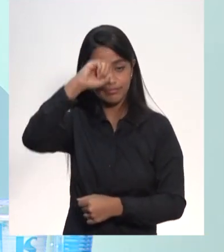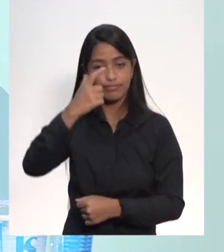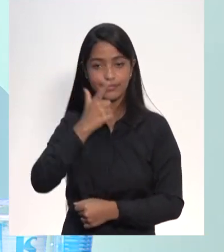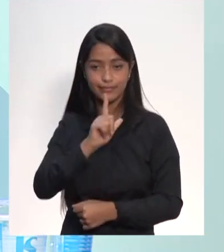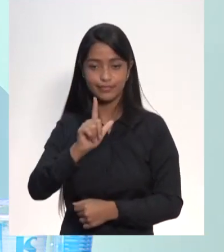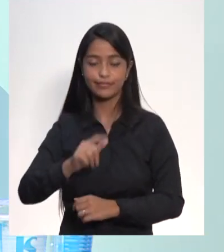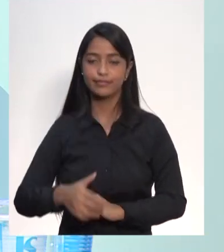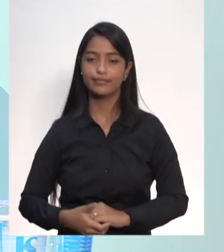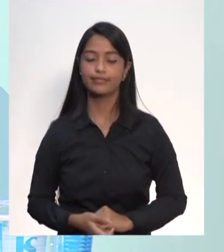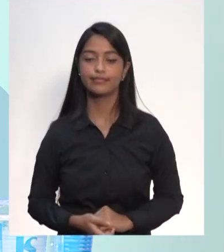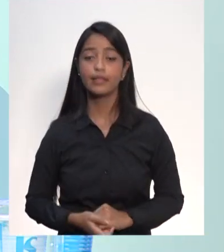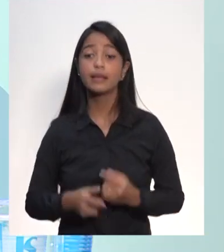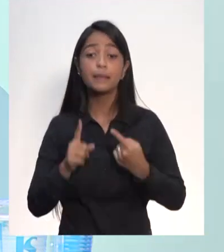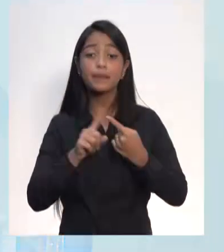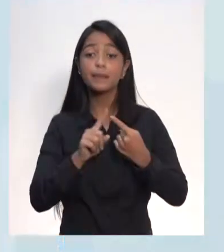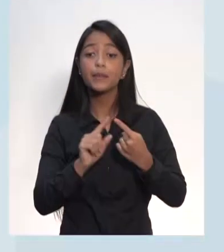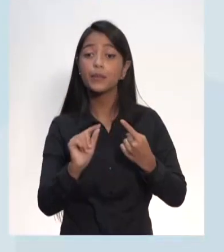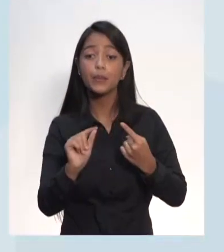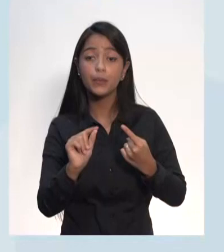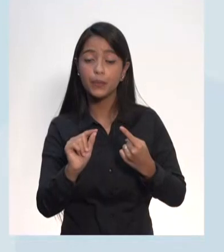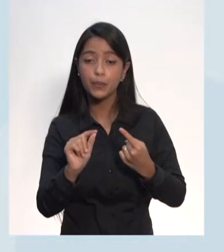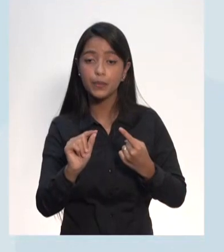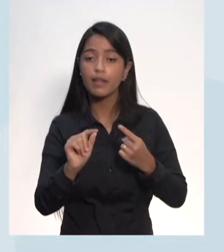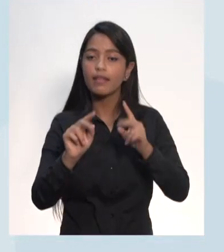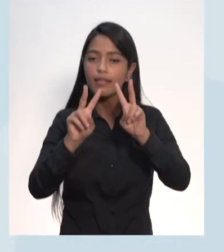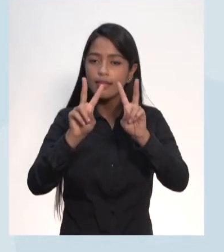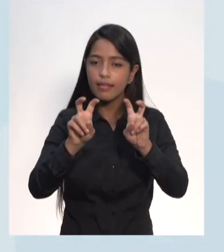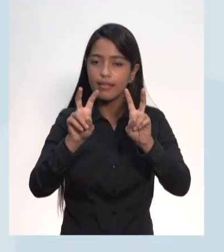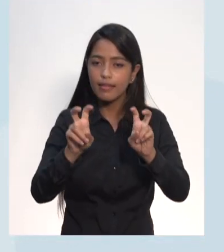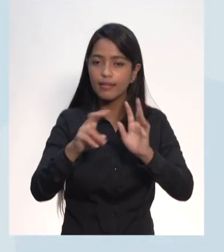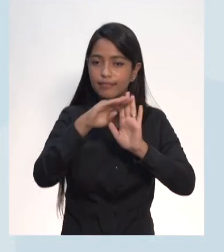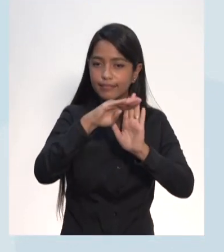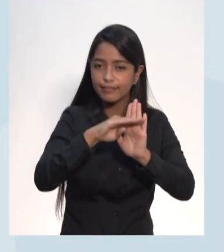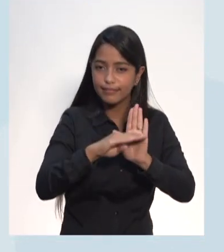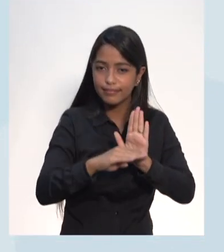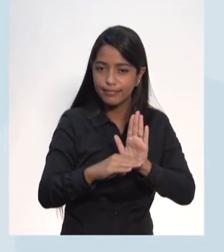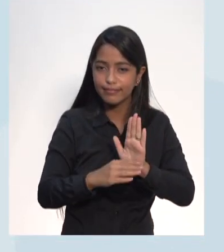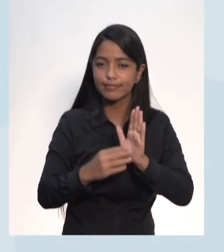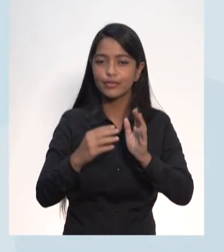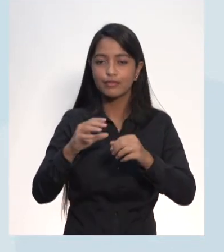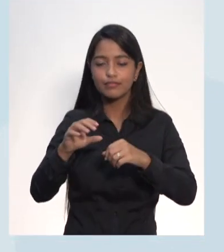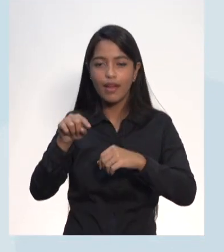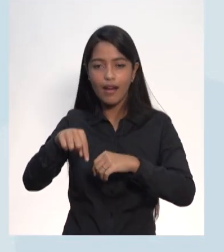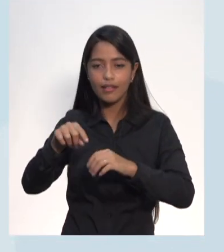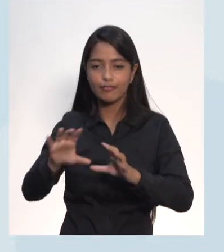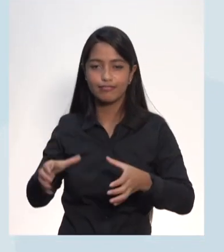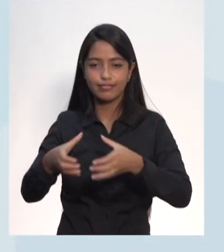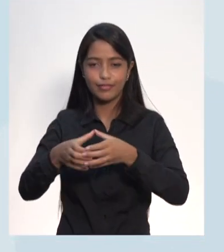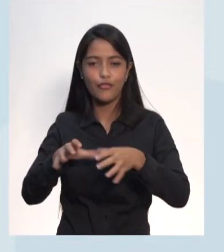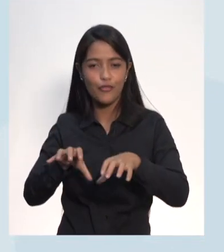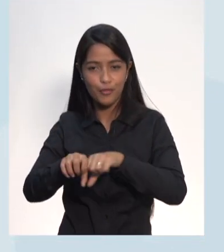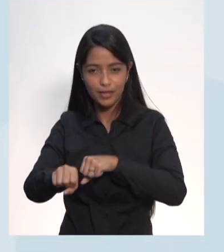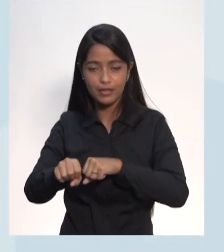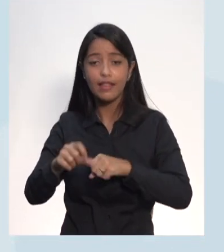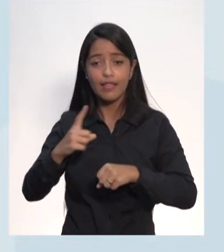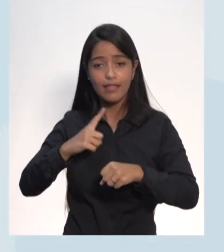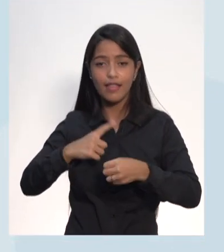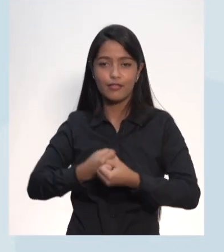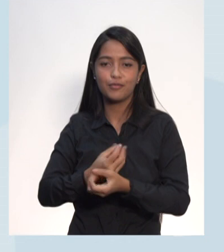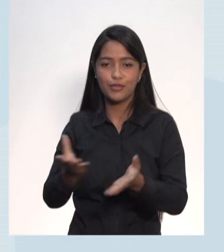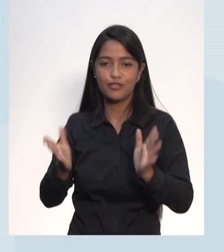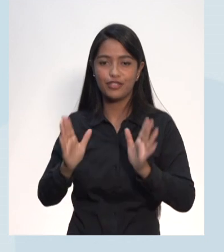apresentação são justamente as pautas formativas que estão disponibilizadas no AVEFAP. Como eu disse aqui no início do